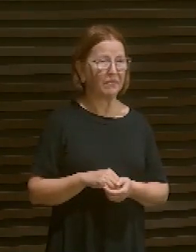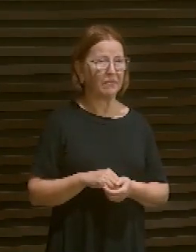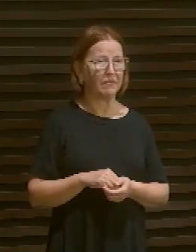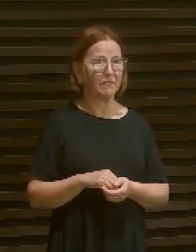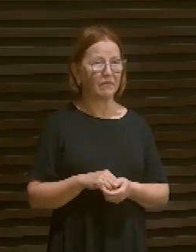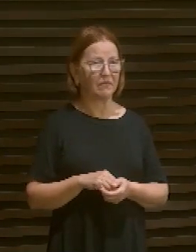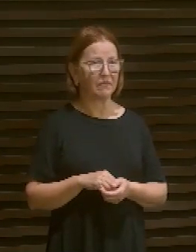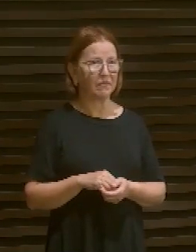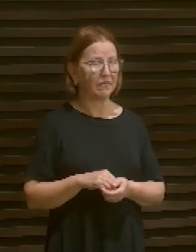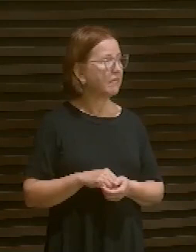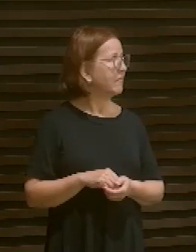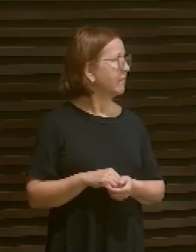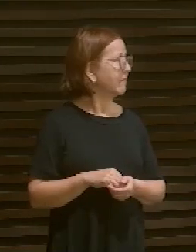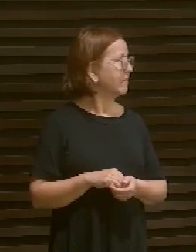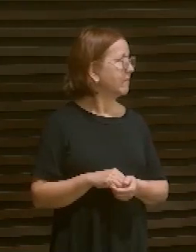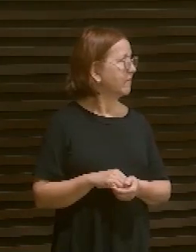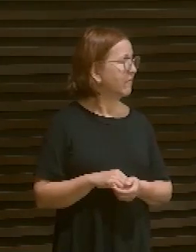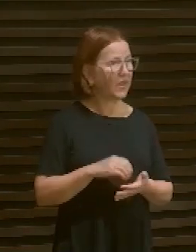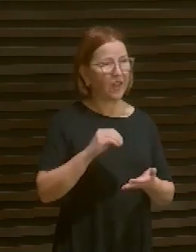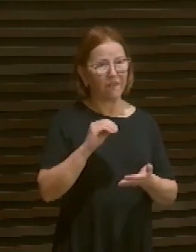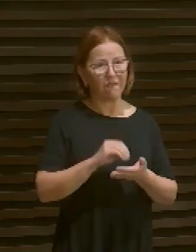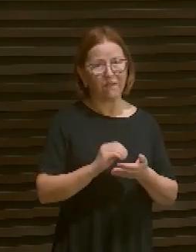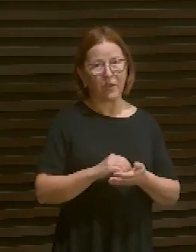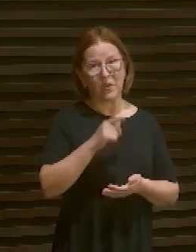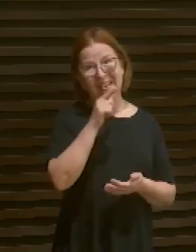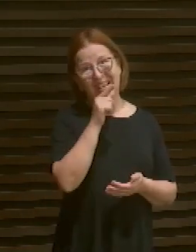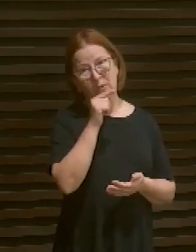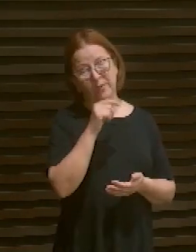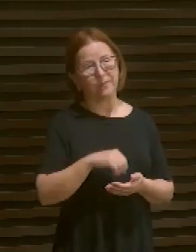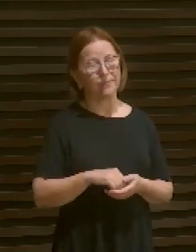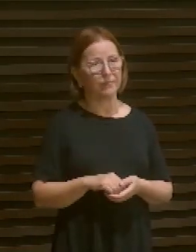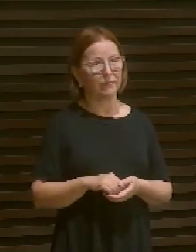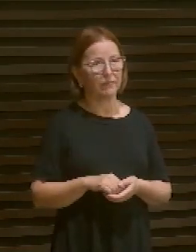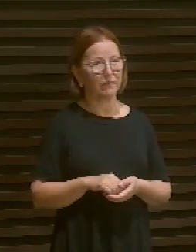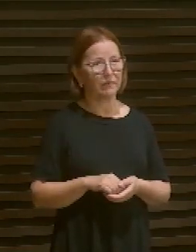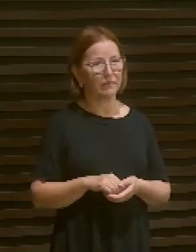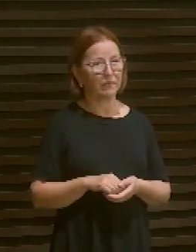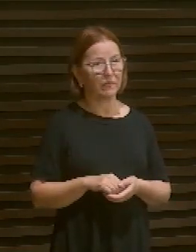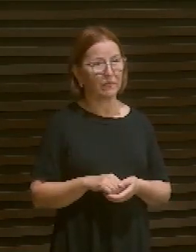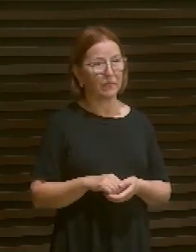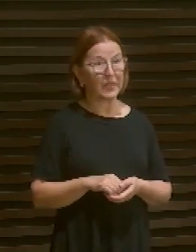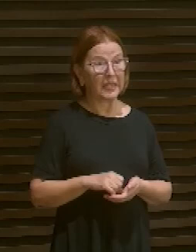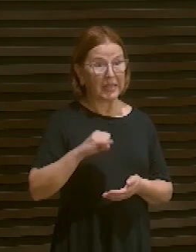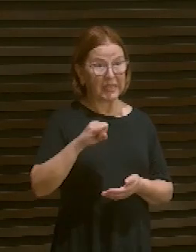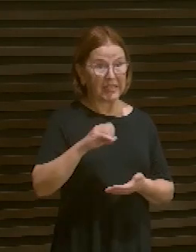em Refidim. Faltou água. E uma coisa que gente fica brava é quando falta